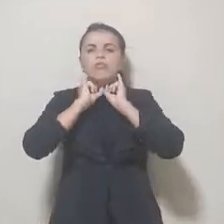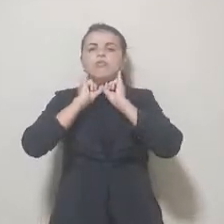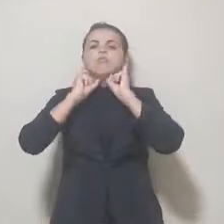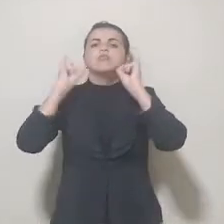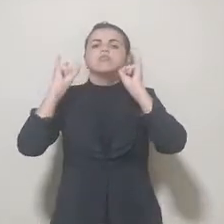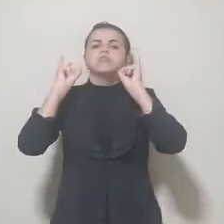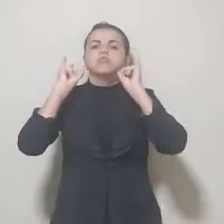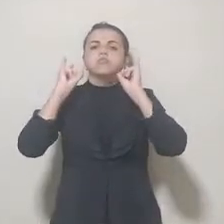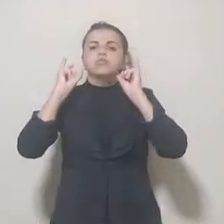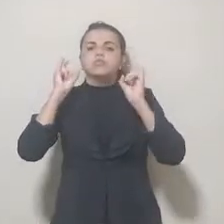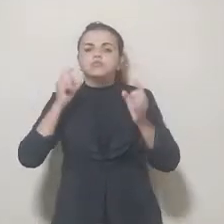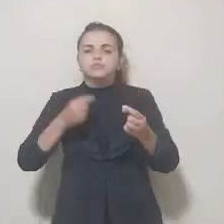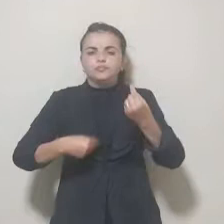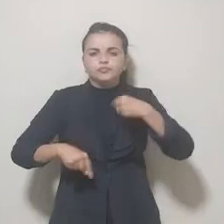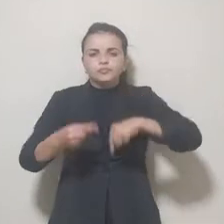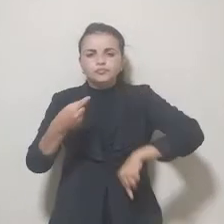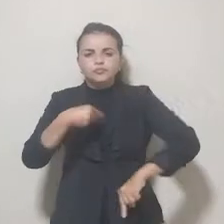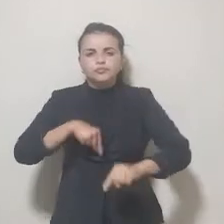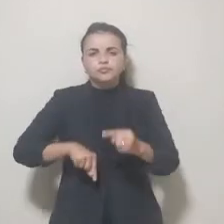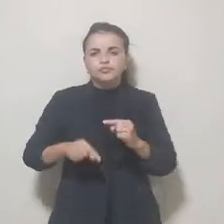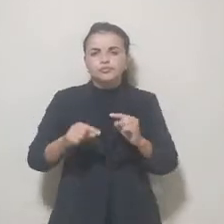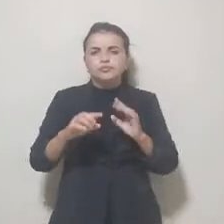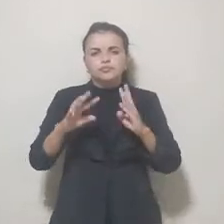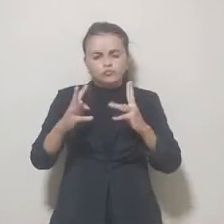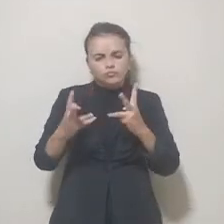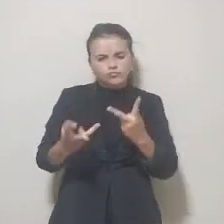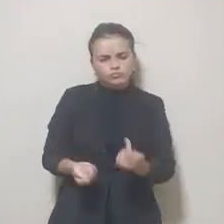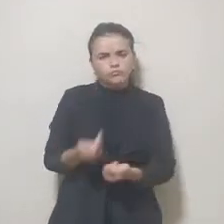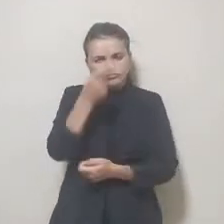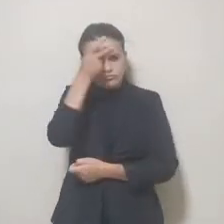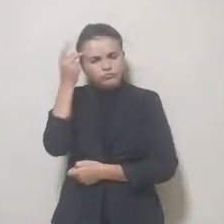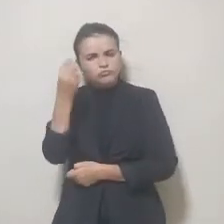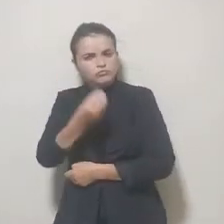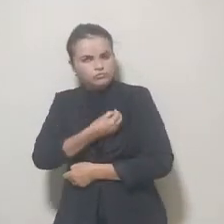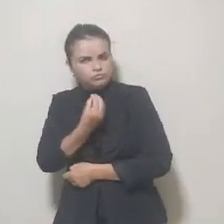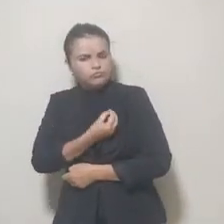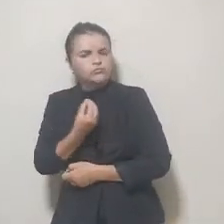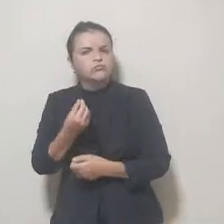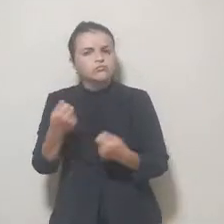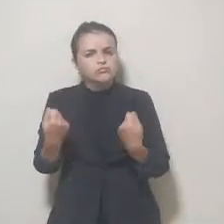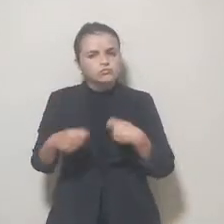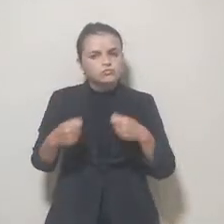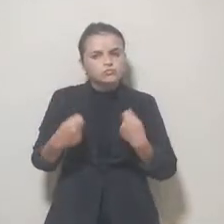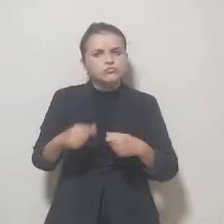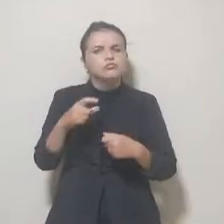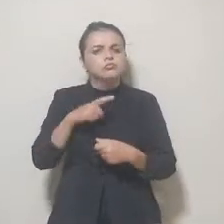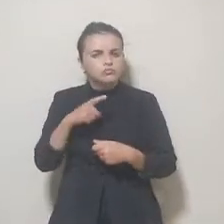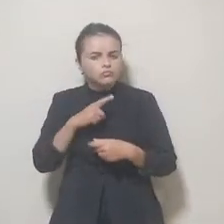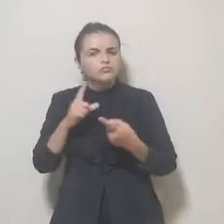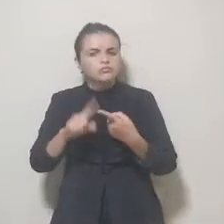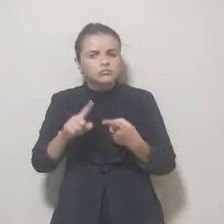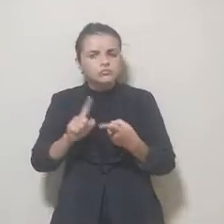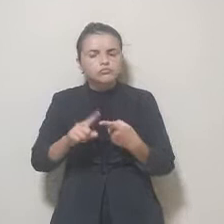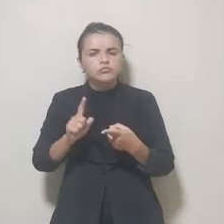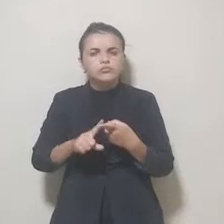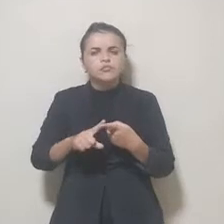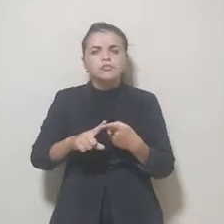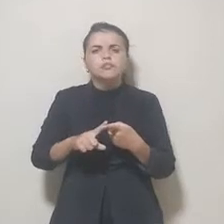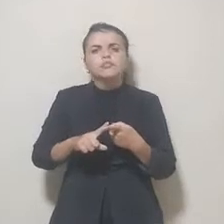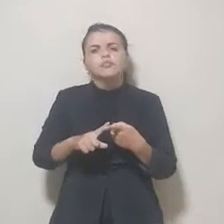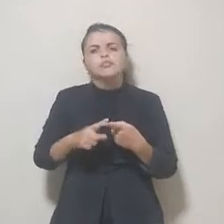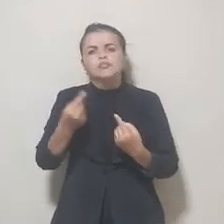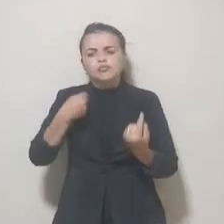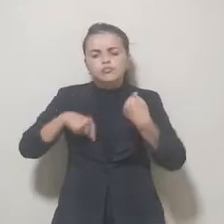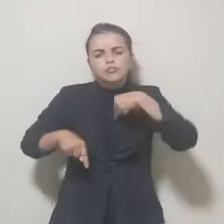o metabolismo das células. Então a gente sabe que todos os seres vivos, para eles terem vida, para eles conseguirem funcionar, eles precisam ter um metabolismo. É como se fosse,